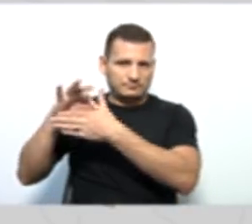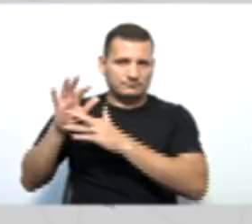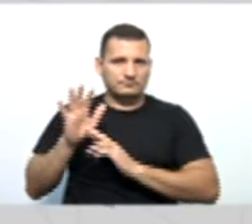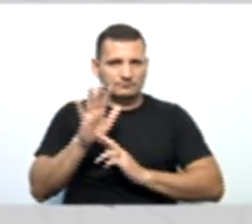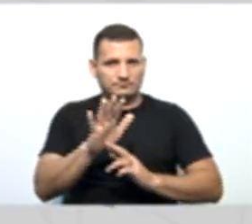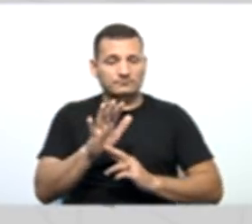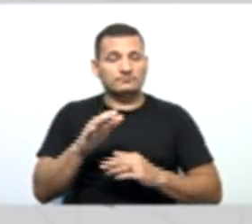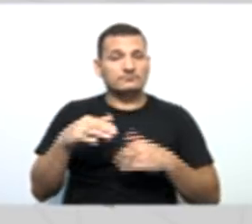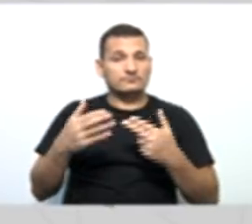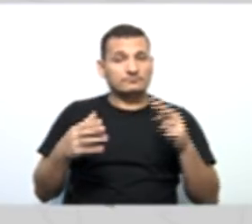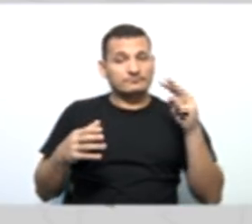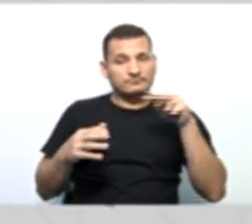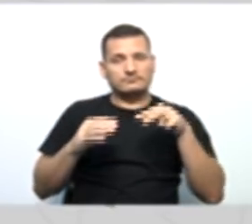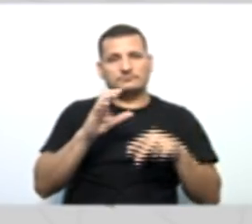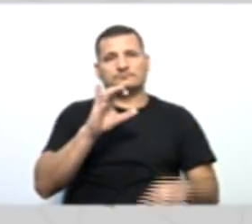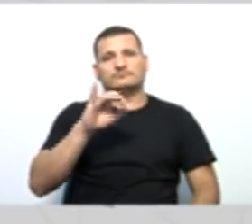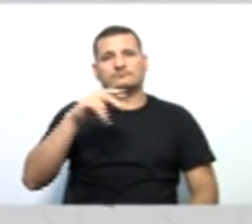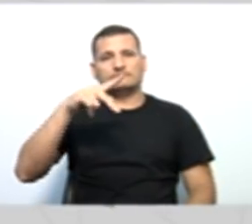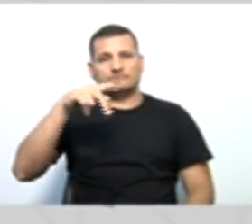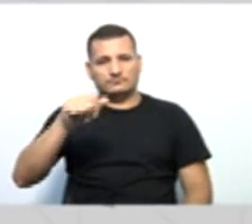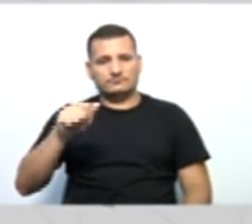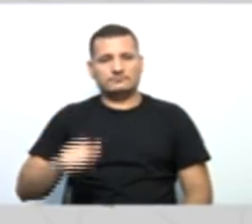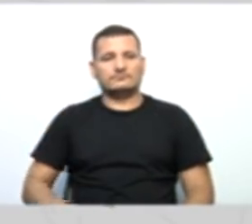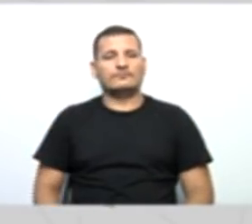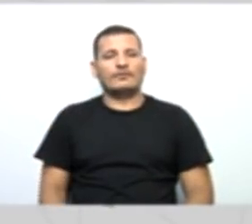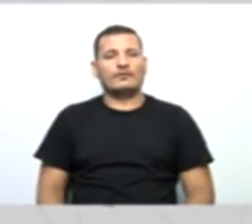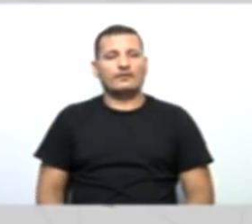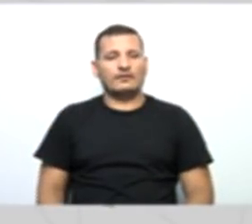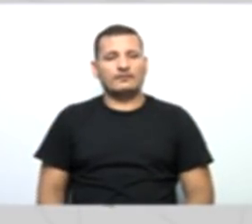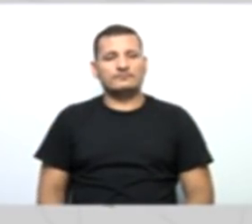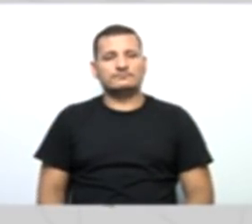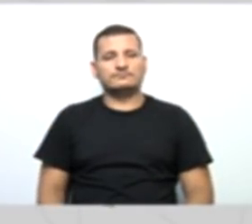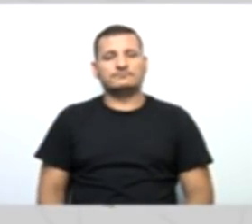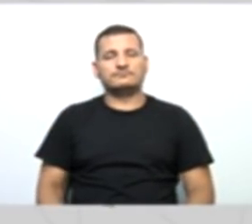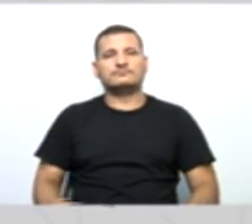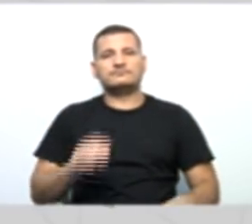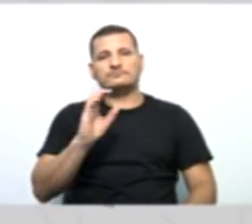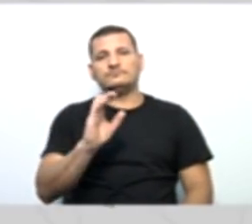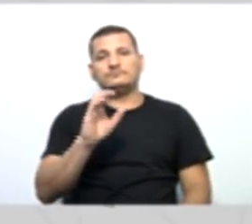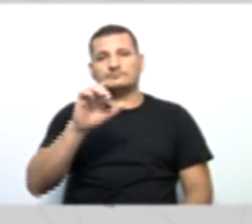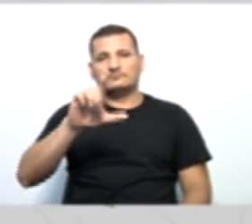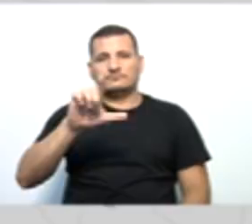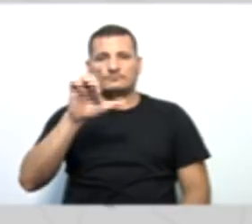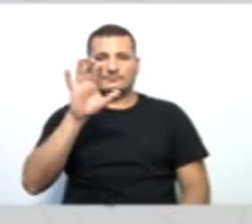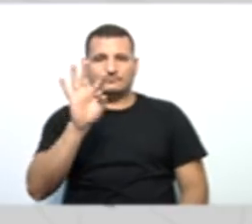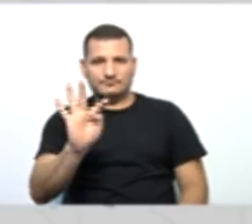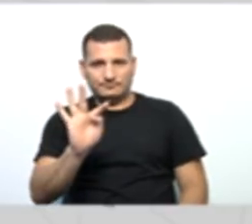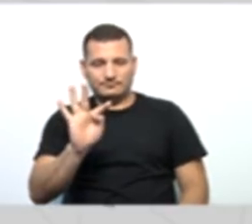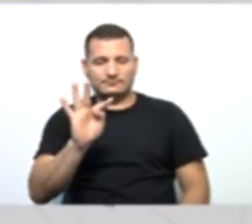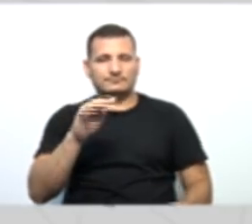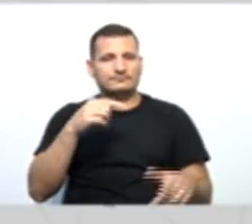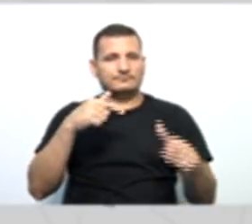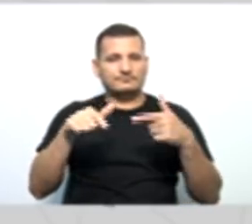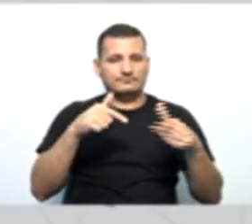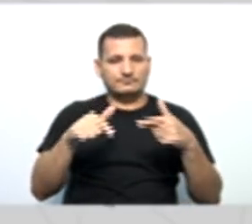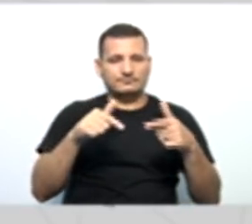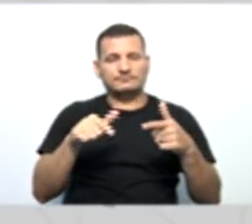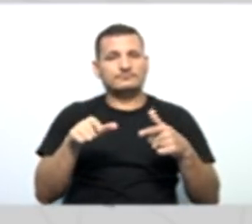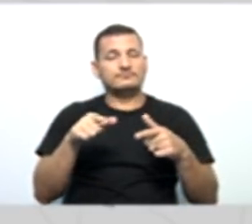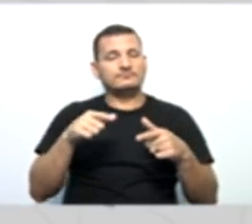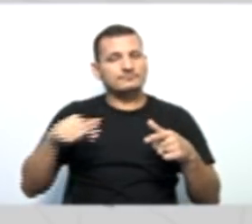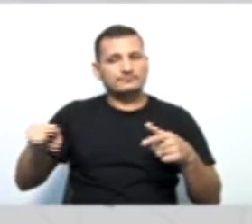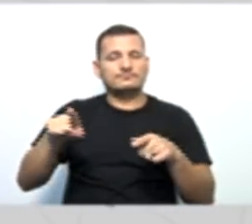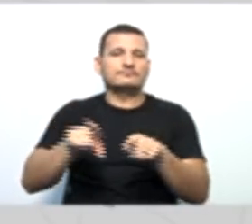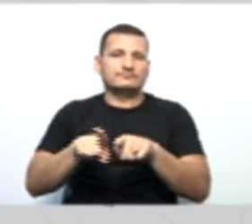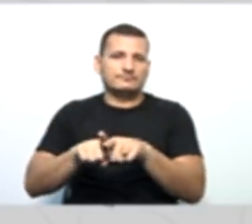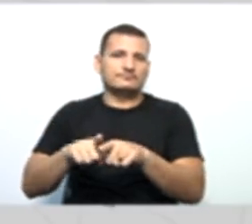isso lá na CIPA já já. Olha aí, os trabalhadores, conforme o texto da CLT, também possuem deveres,